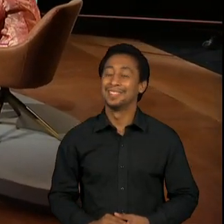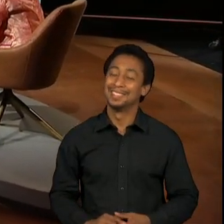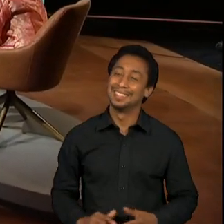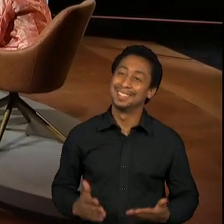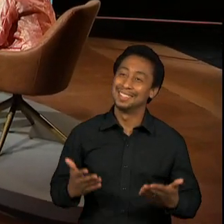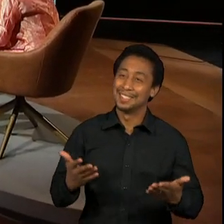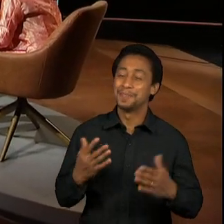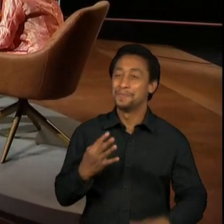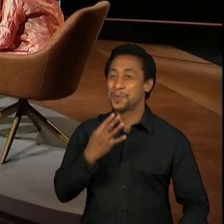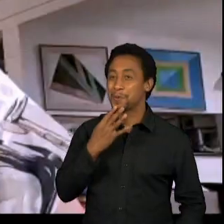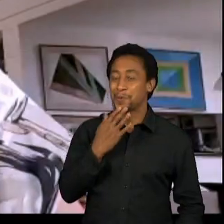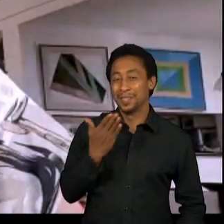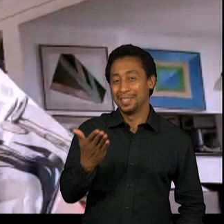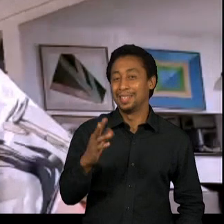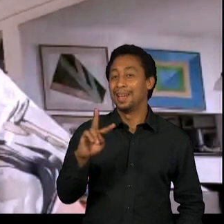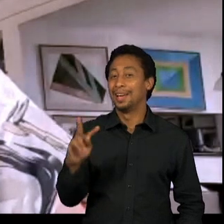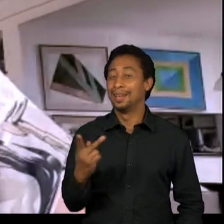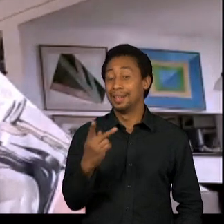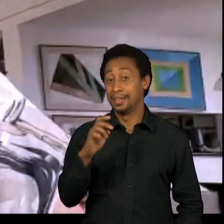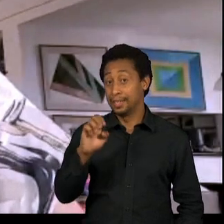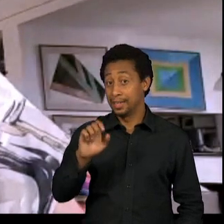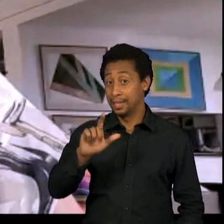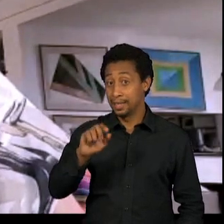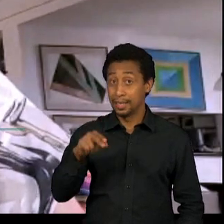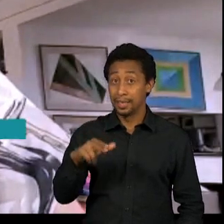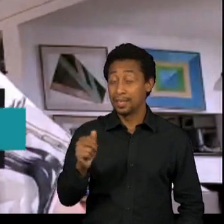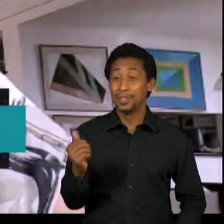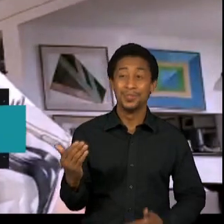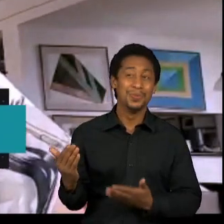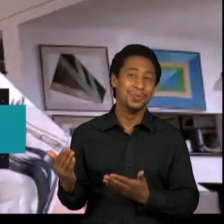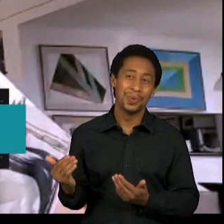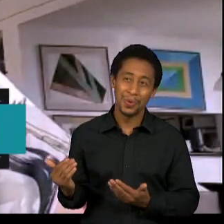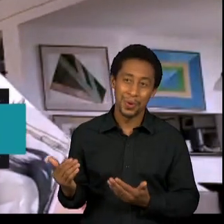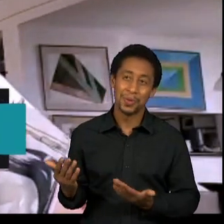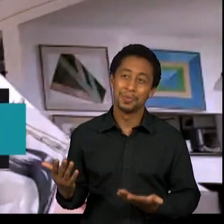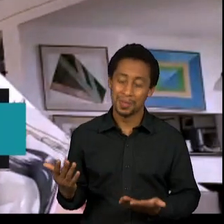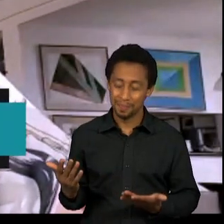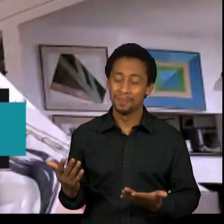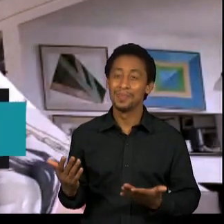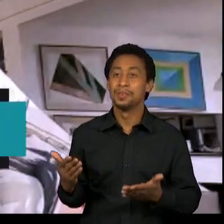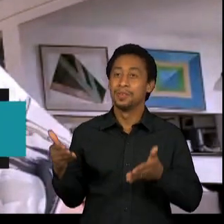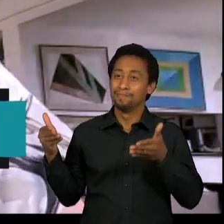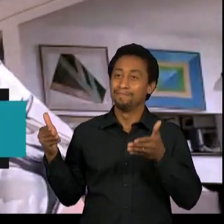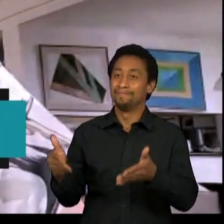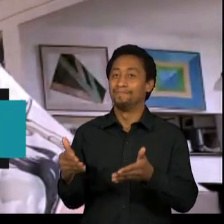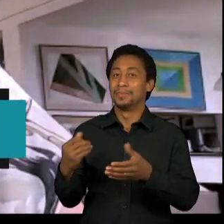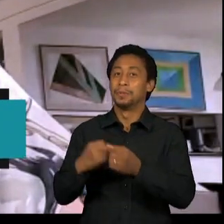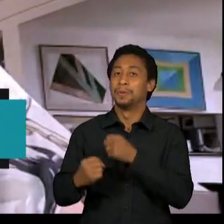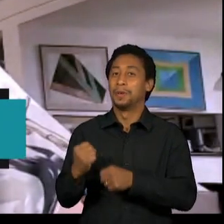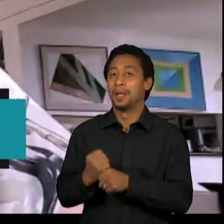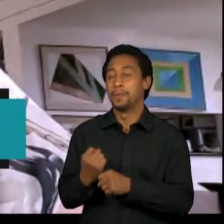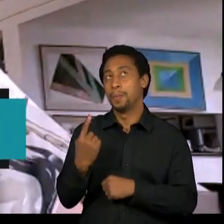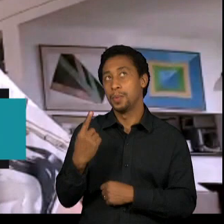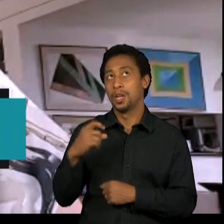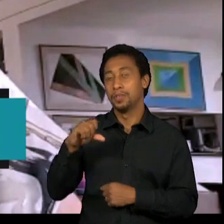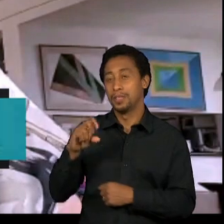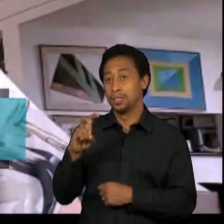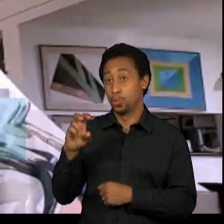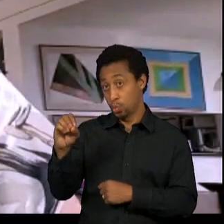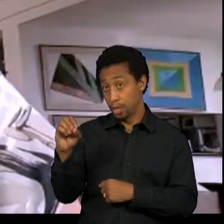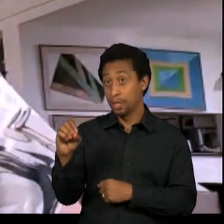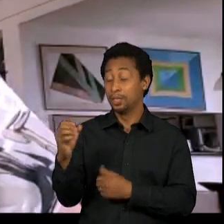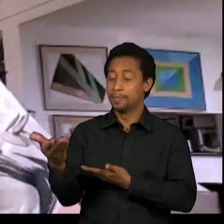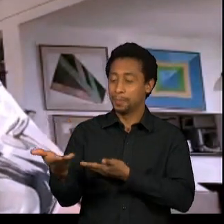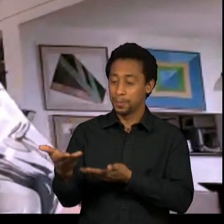Conheci Helena Inês muito jovem, logo que eu cheguei aqui, no final dos anos 50. E ela era